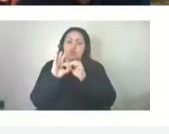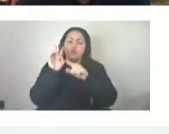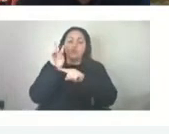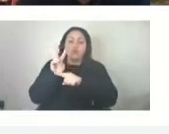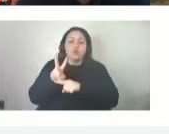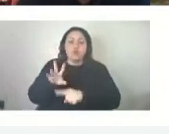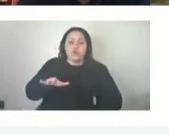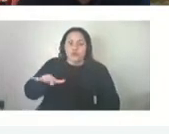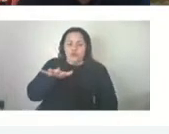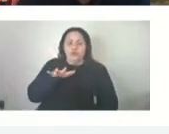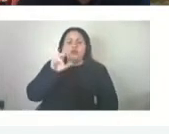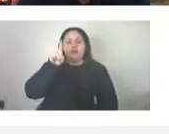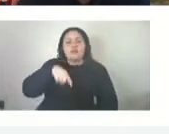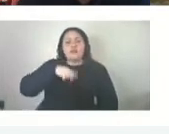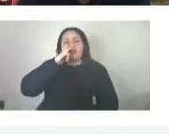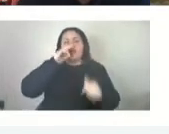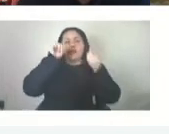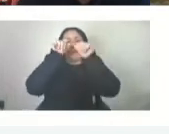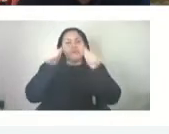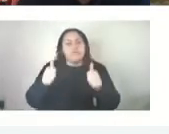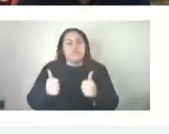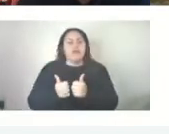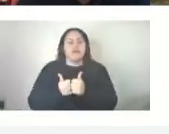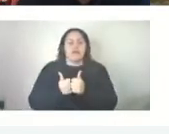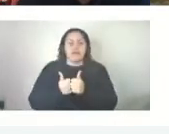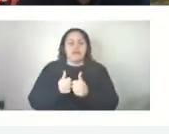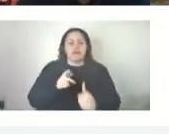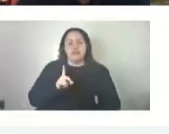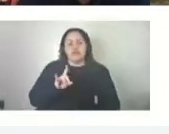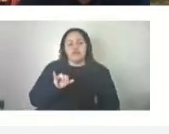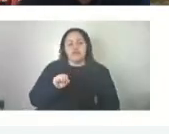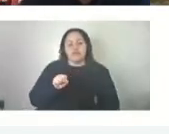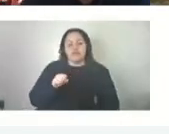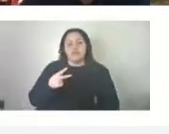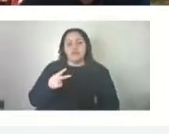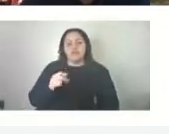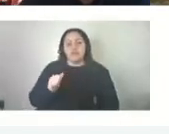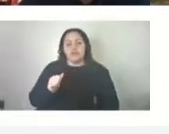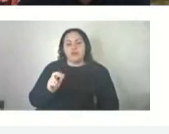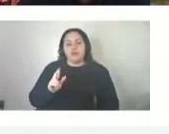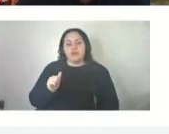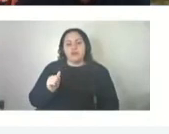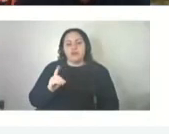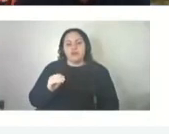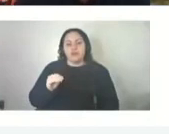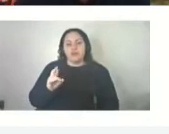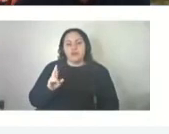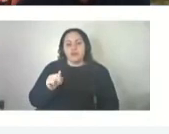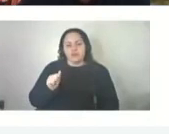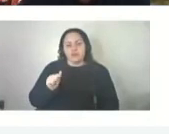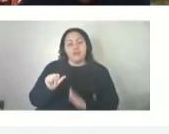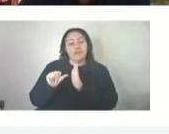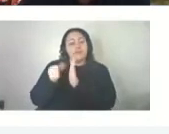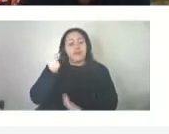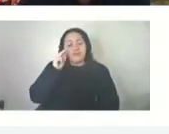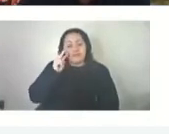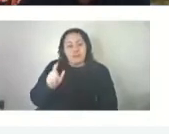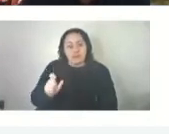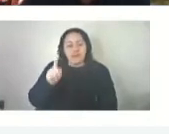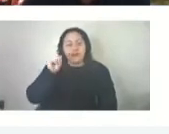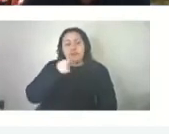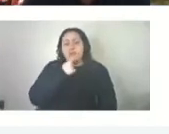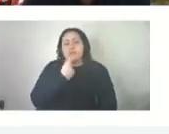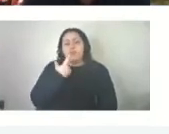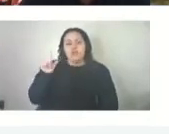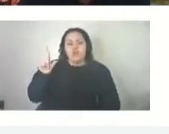chamo de imagens disparadoras, que é um termo que a primeira vez que eu li sobre ele foi cunhado por um dramaturgo argentino chamado Maurício